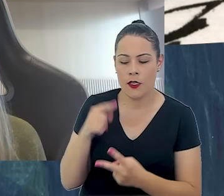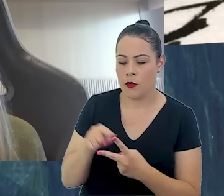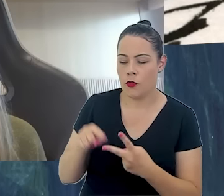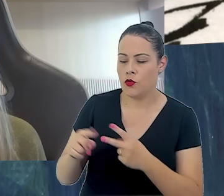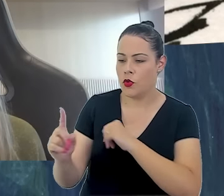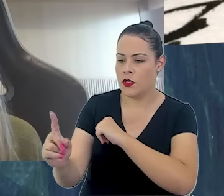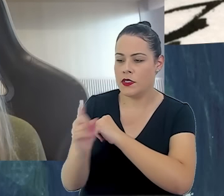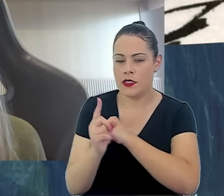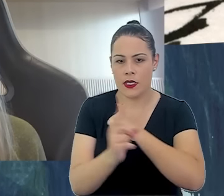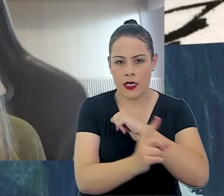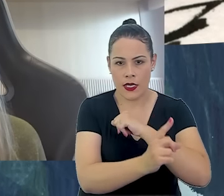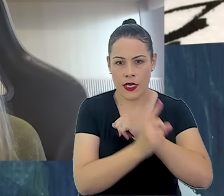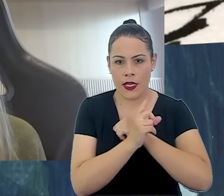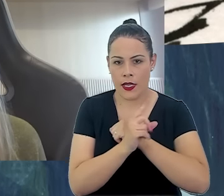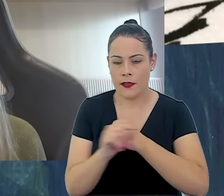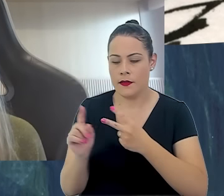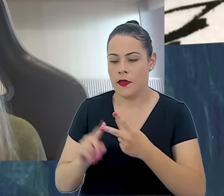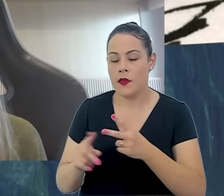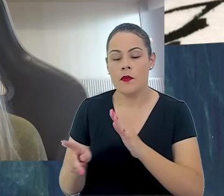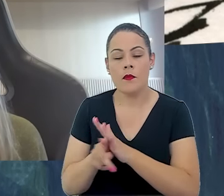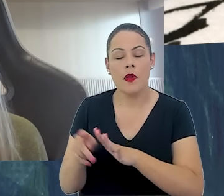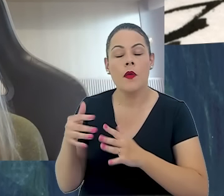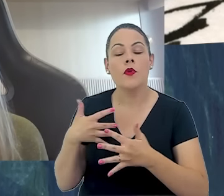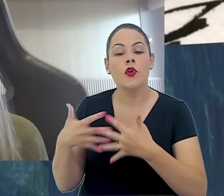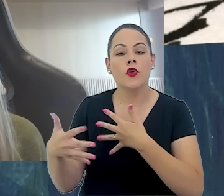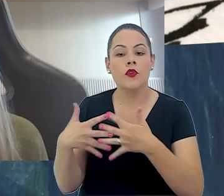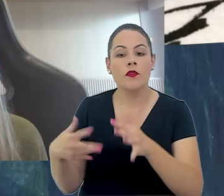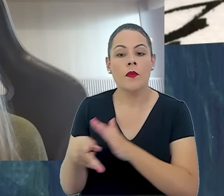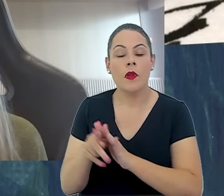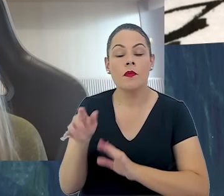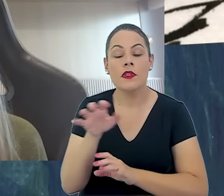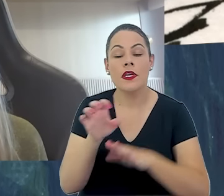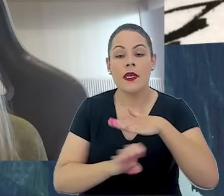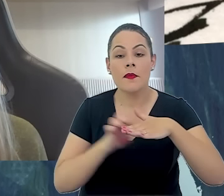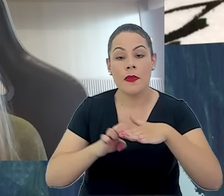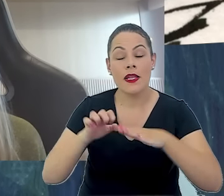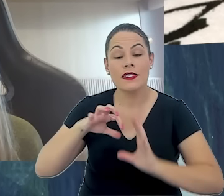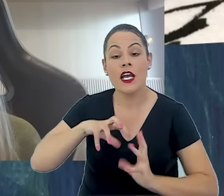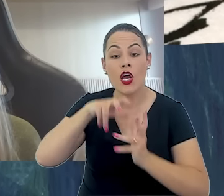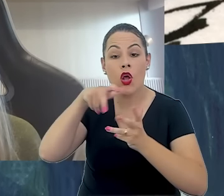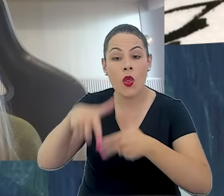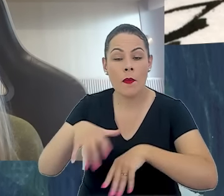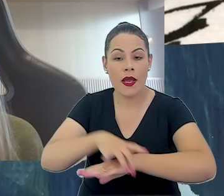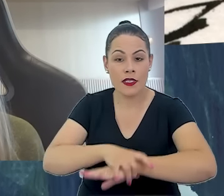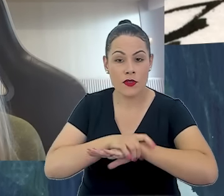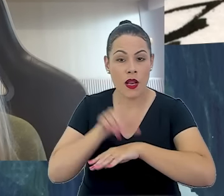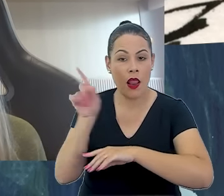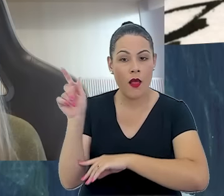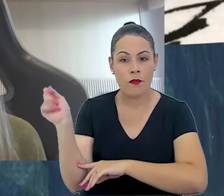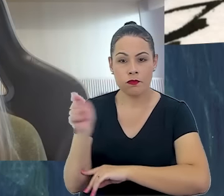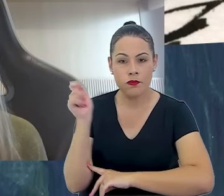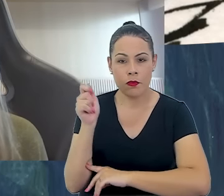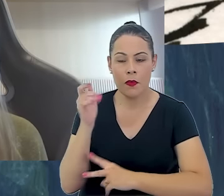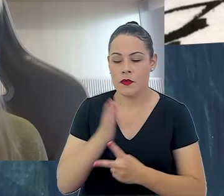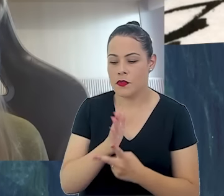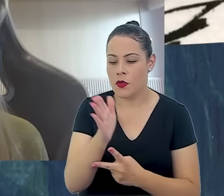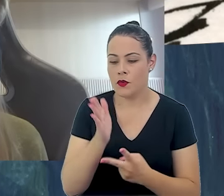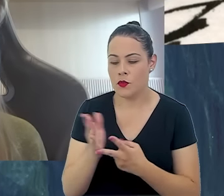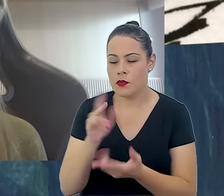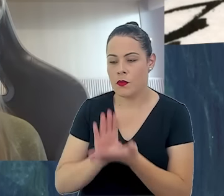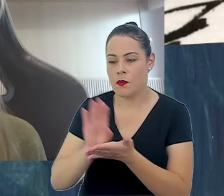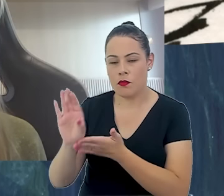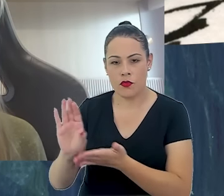com dois clientes nossos, concessionários rodoviários e empresas globais de seguro no Rio Grande do Sul. São duas concessões que